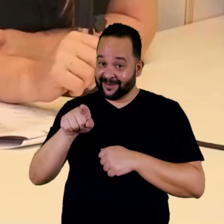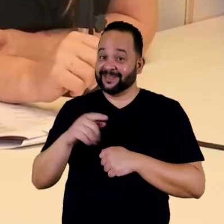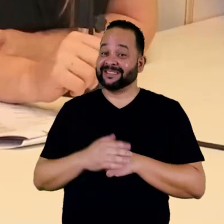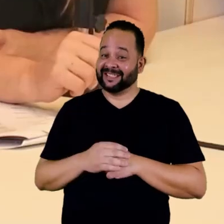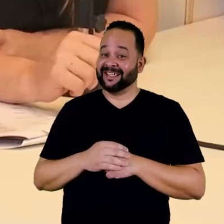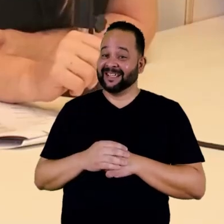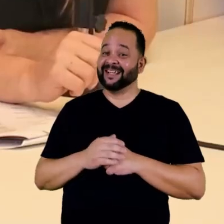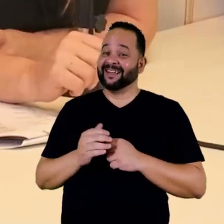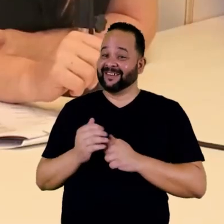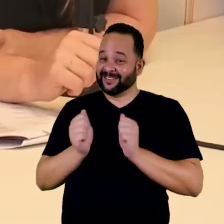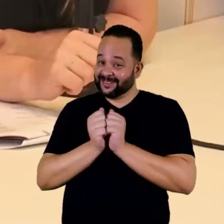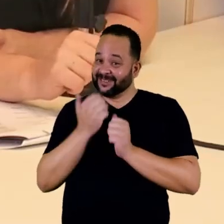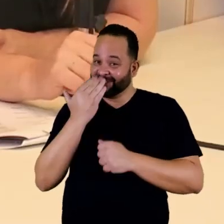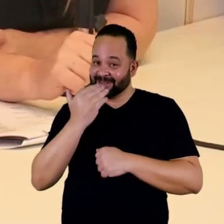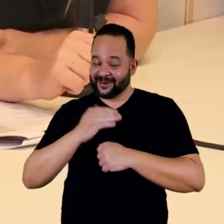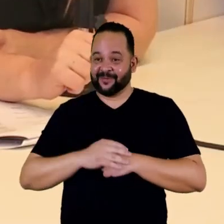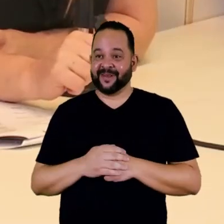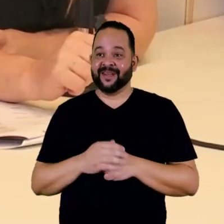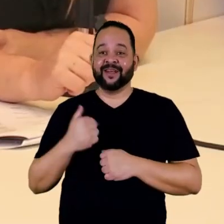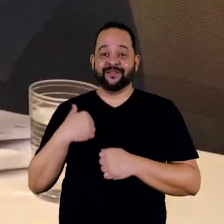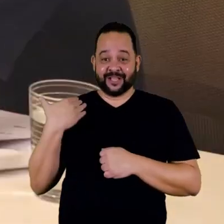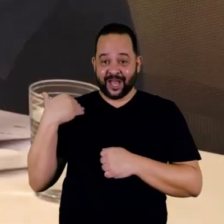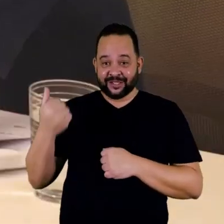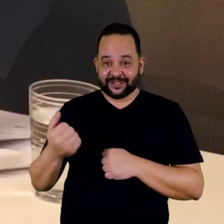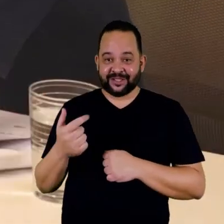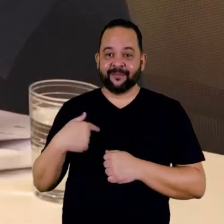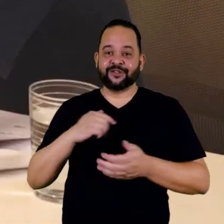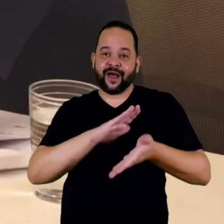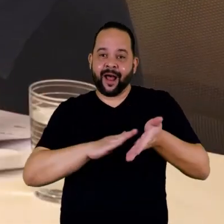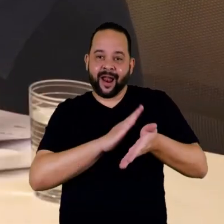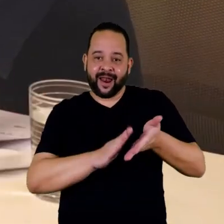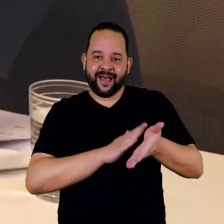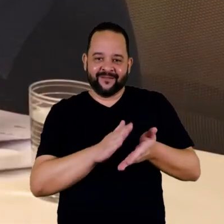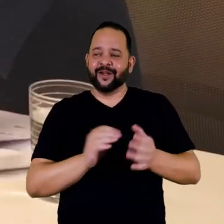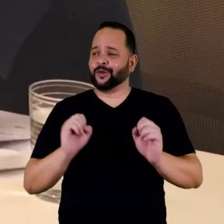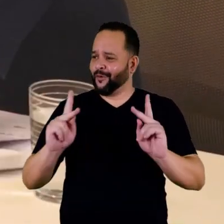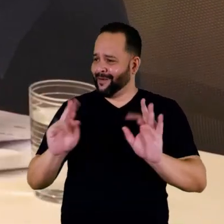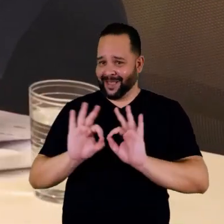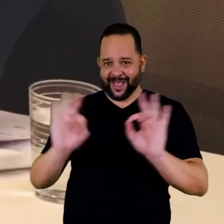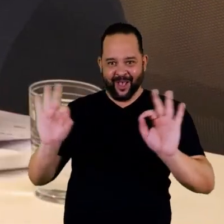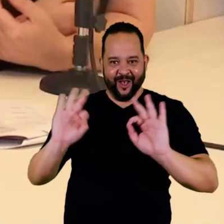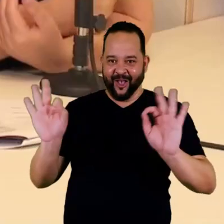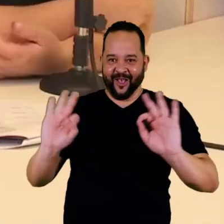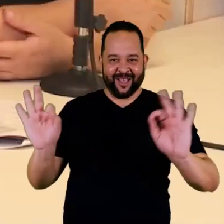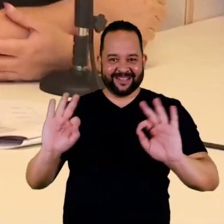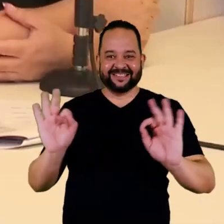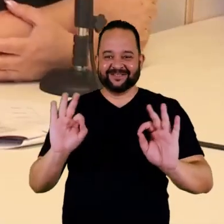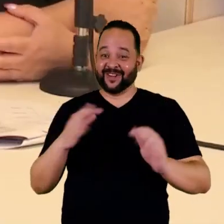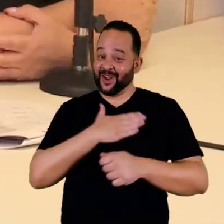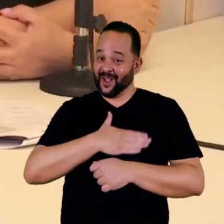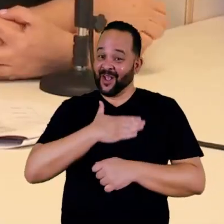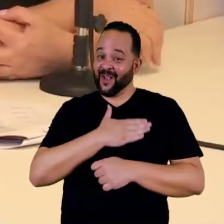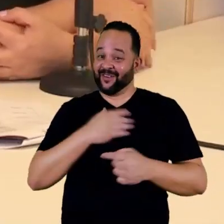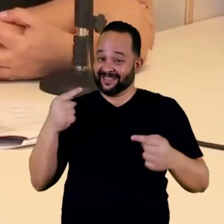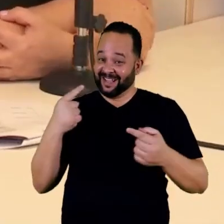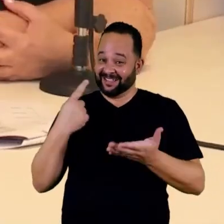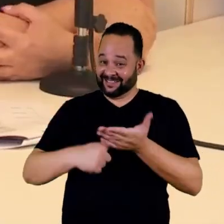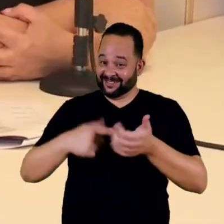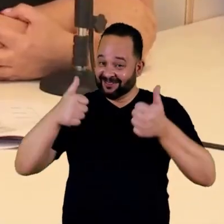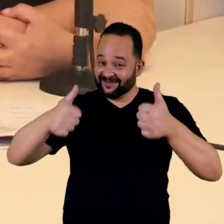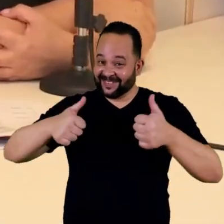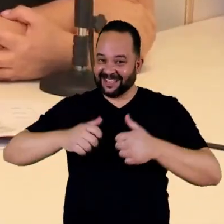deixar chamo vocês para comerem E aí você chama E aí eu já limpo a louça Ah tá ótimo essa essa combinação ficou boa